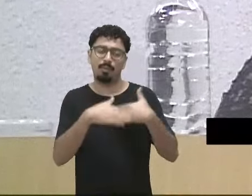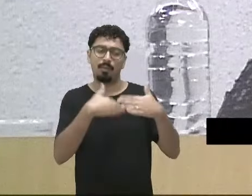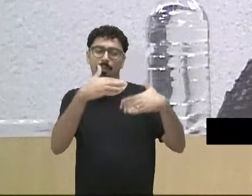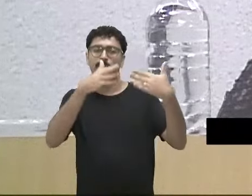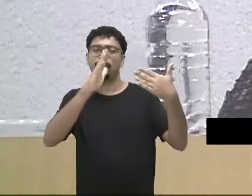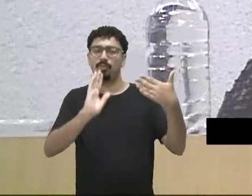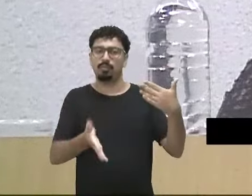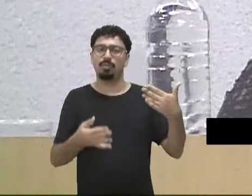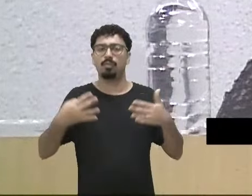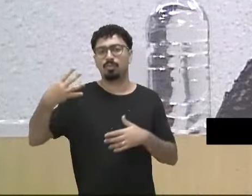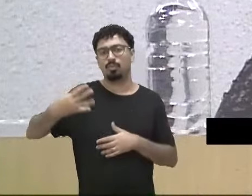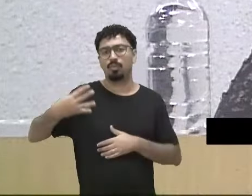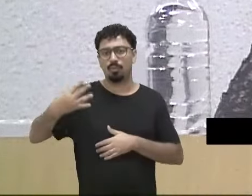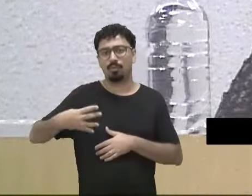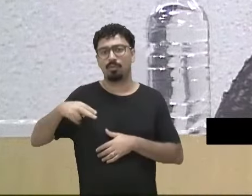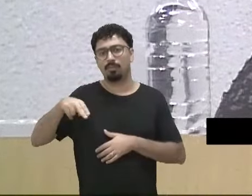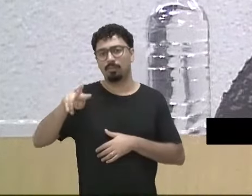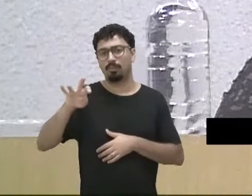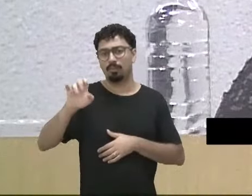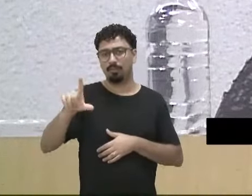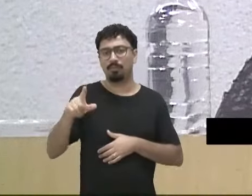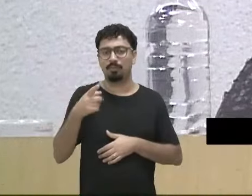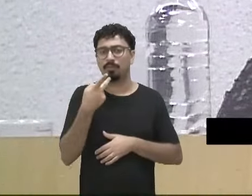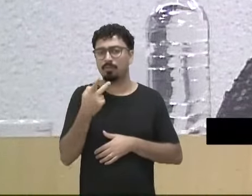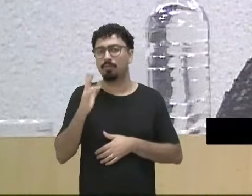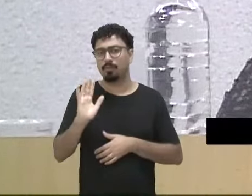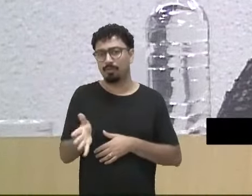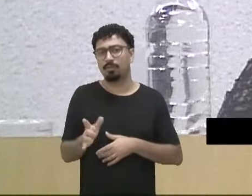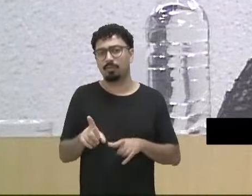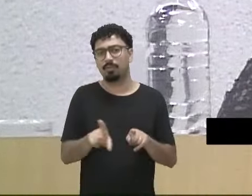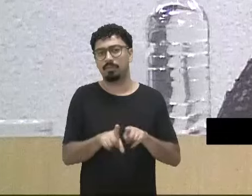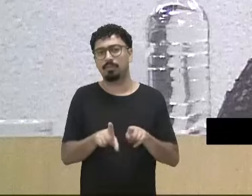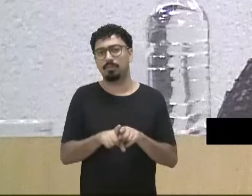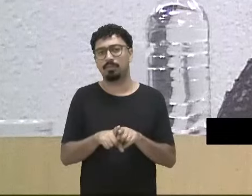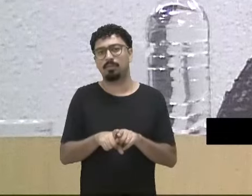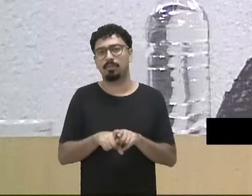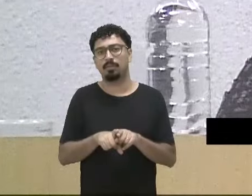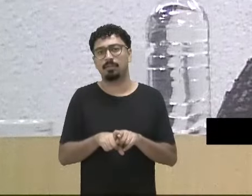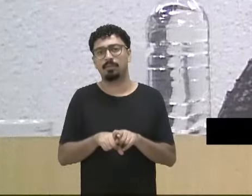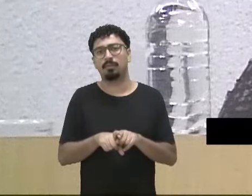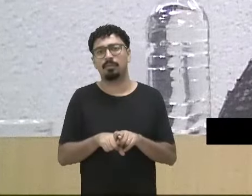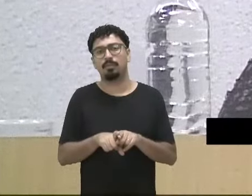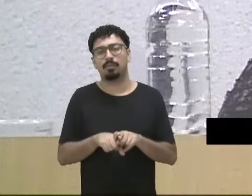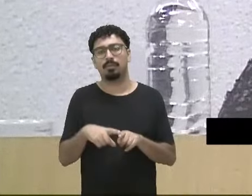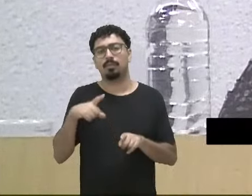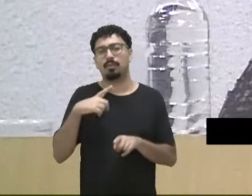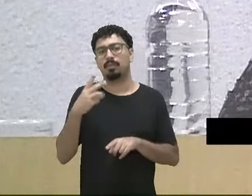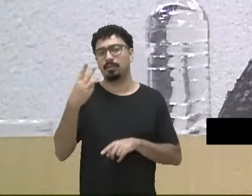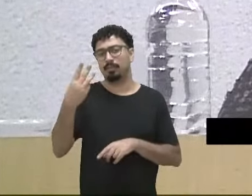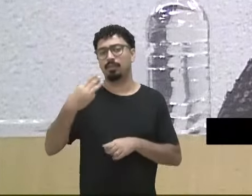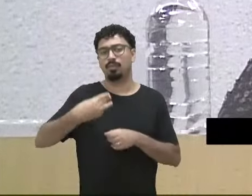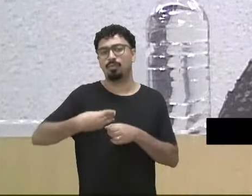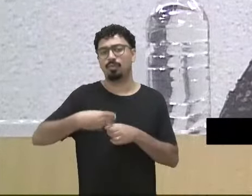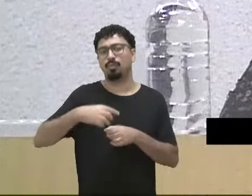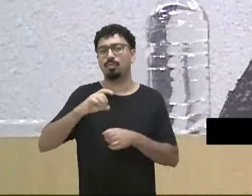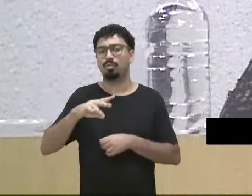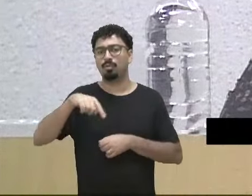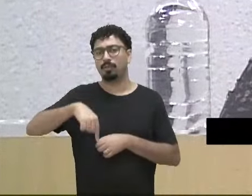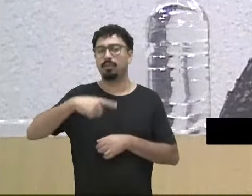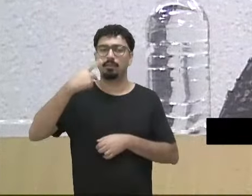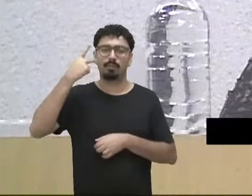partir para um nível 4 de uma vez, como você disse e pontuou, só tem 3 municípios no nível 4 no estado de São